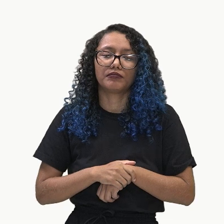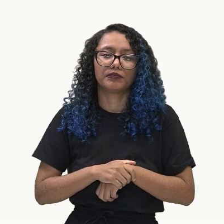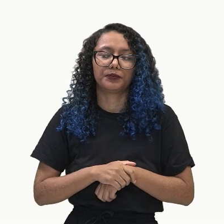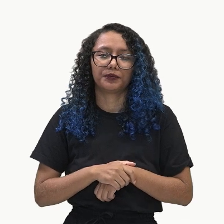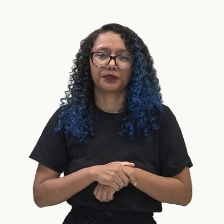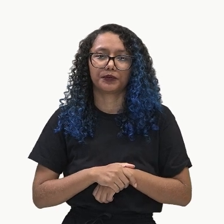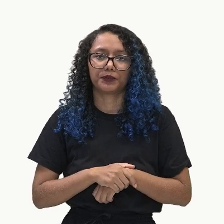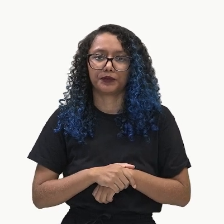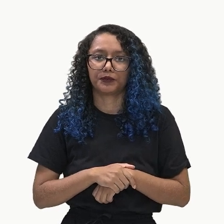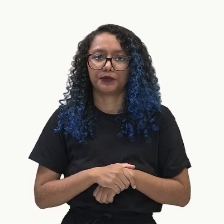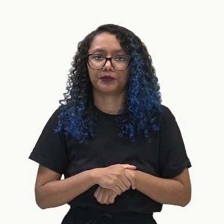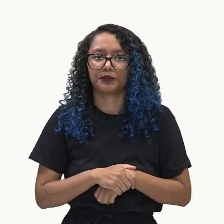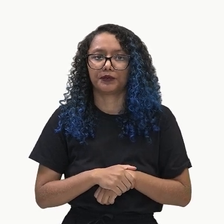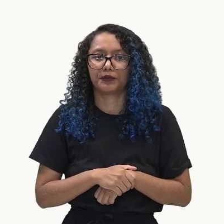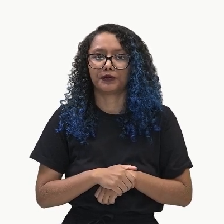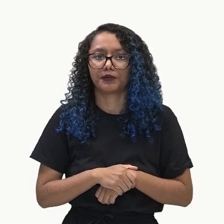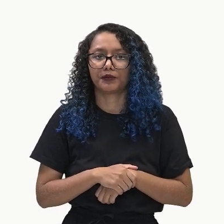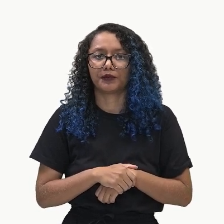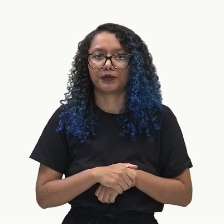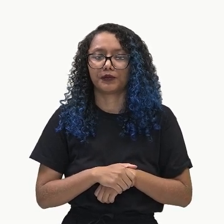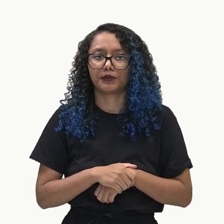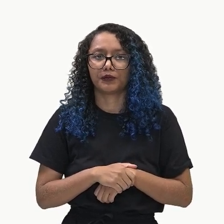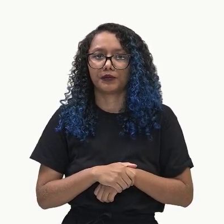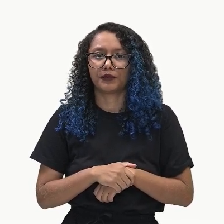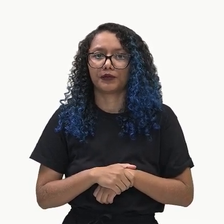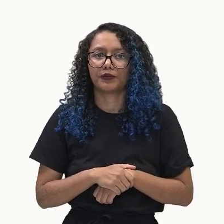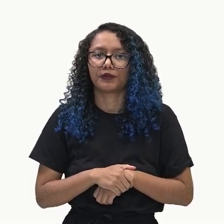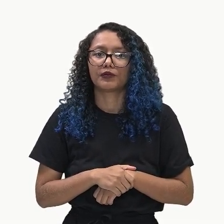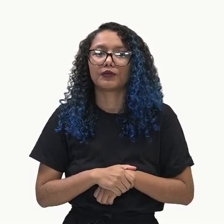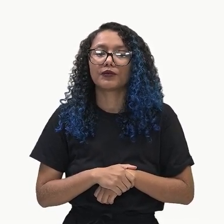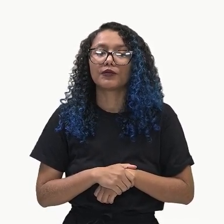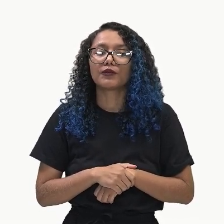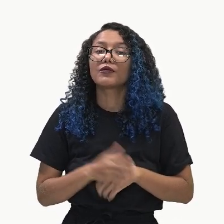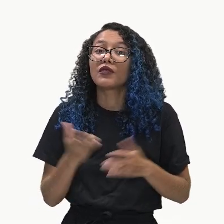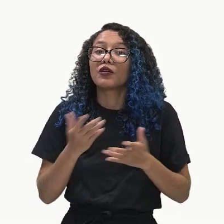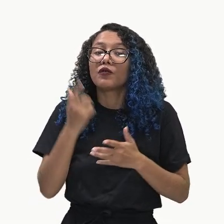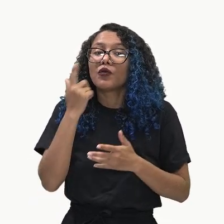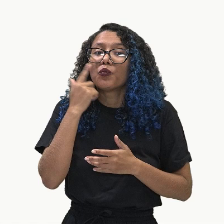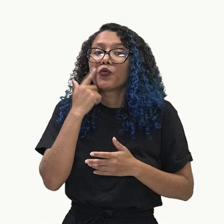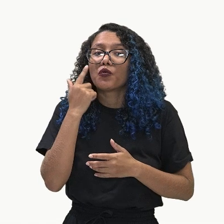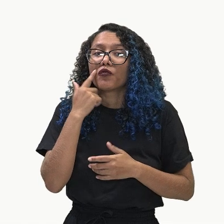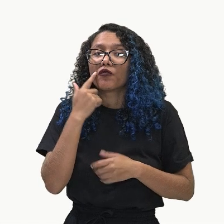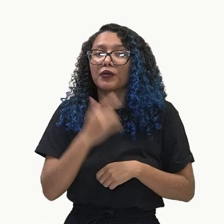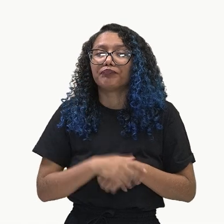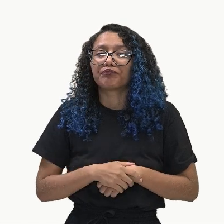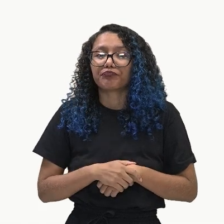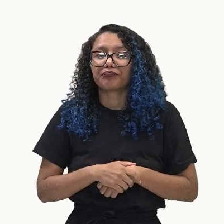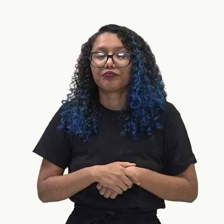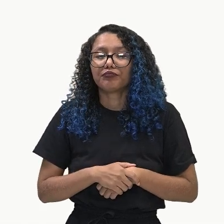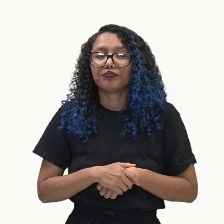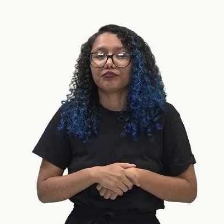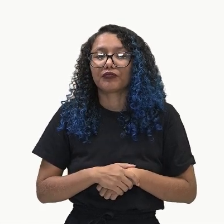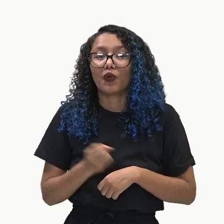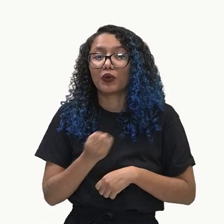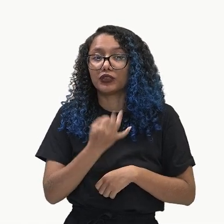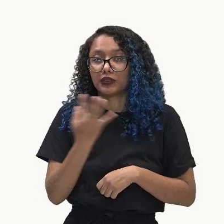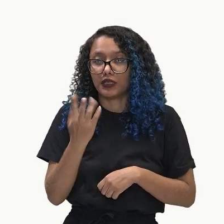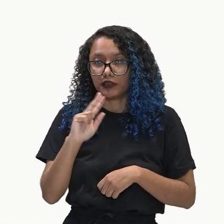E agora vamos para o número de hidrogênios ionizáveis. Nós vamos